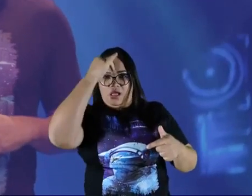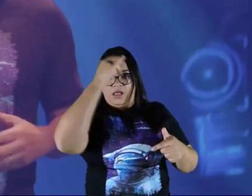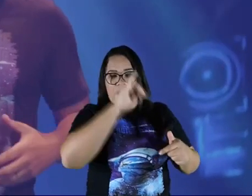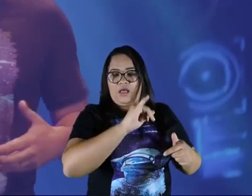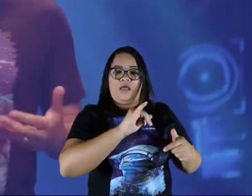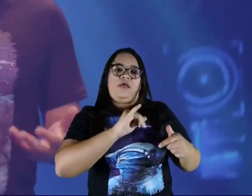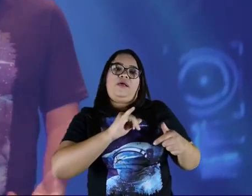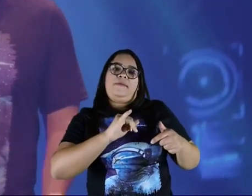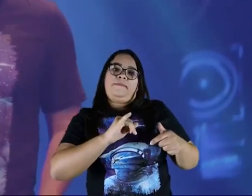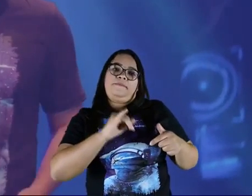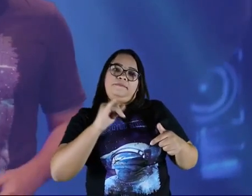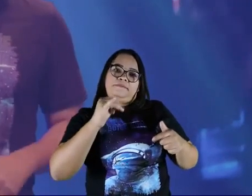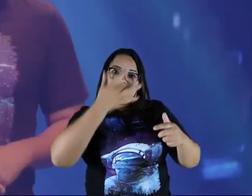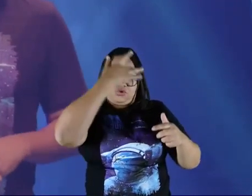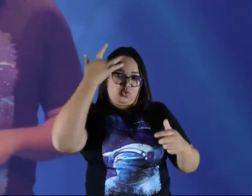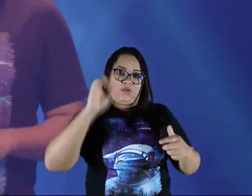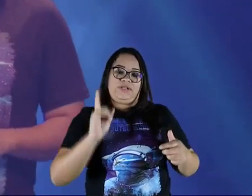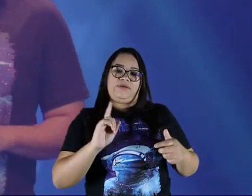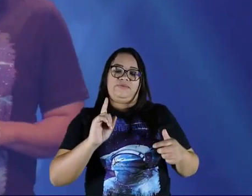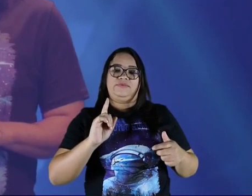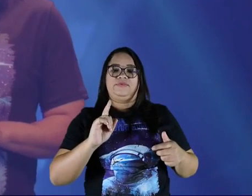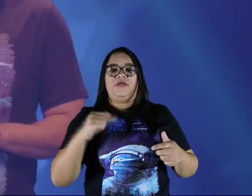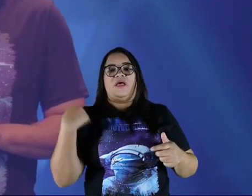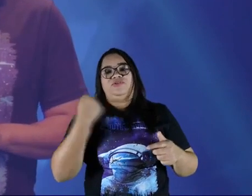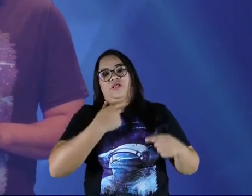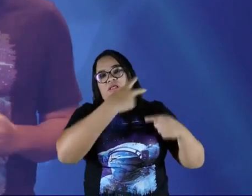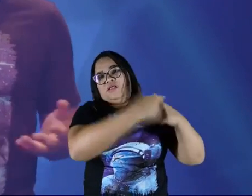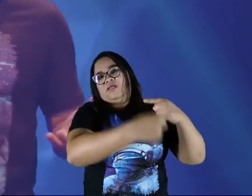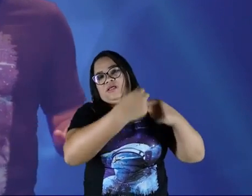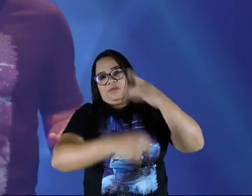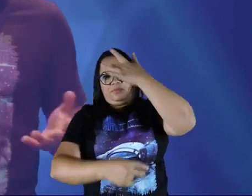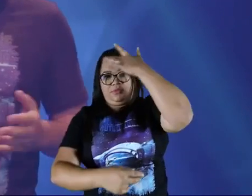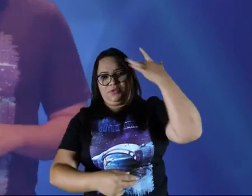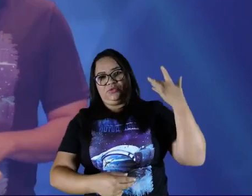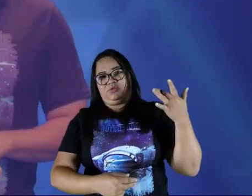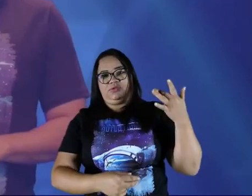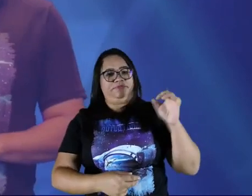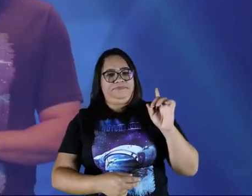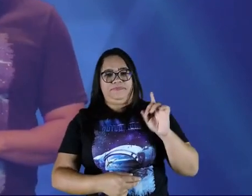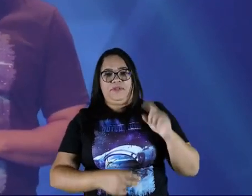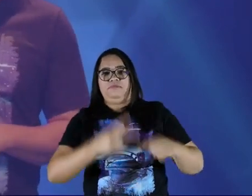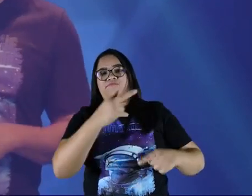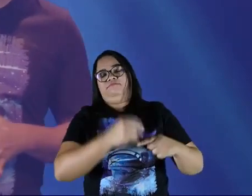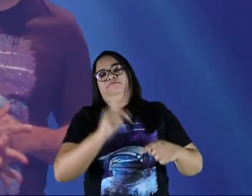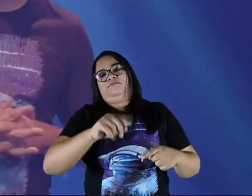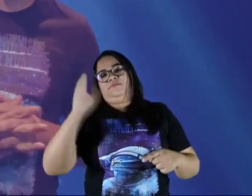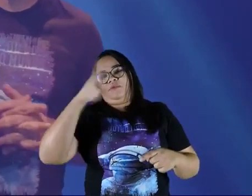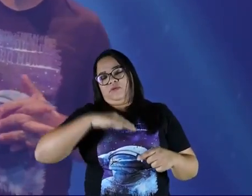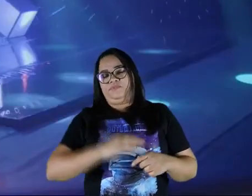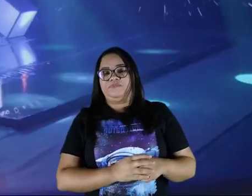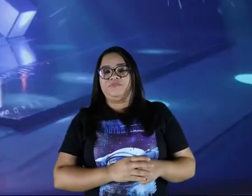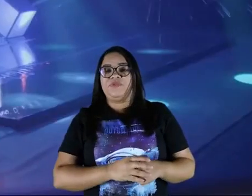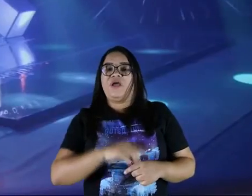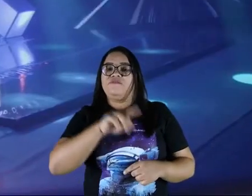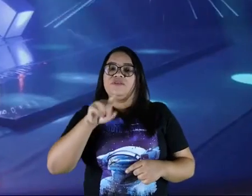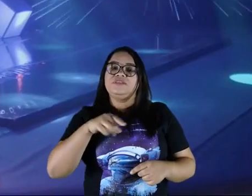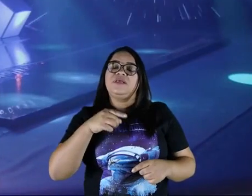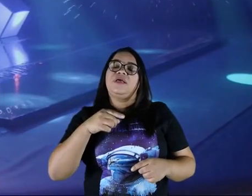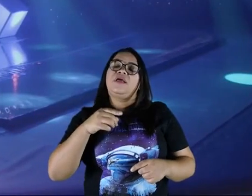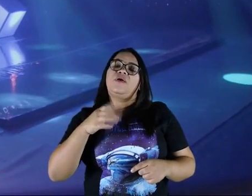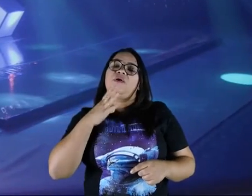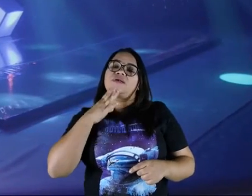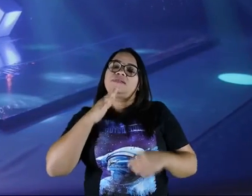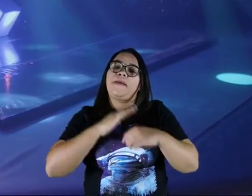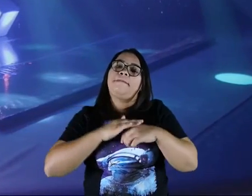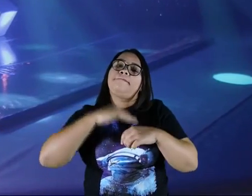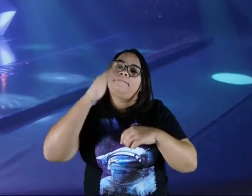Somos a favor das gentes. Vencer o irmão é perder Para saber mais sobre este assunto, leia o documento